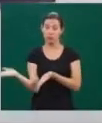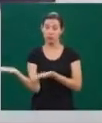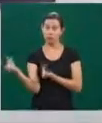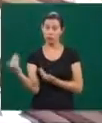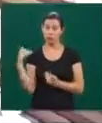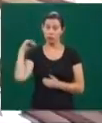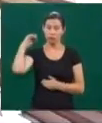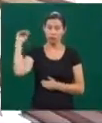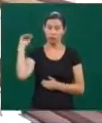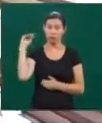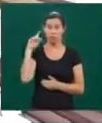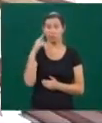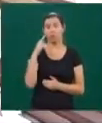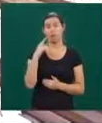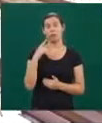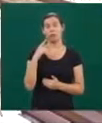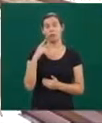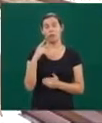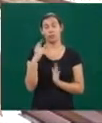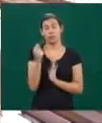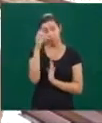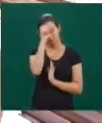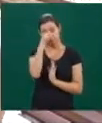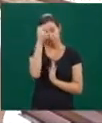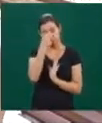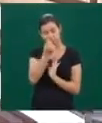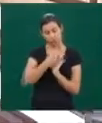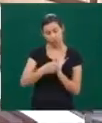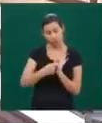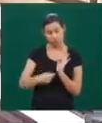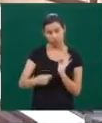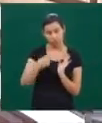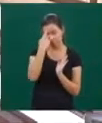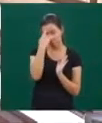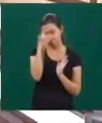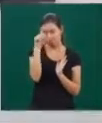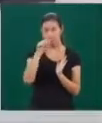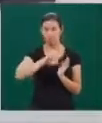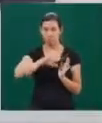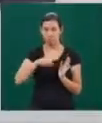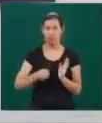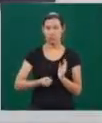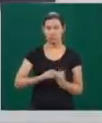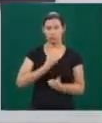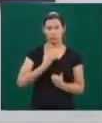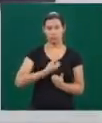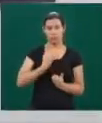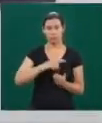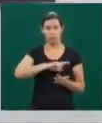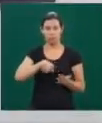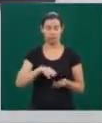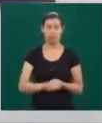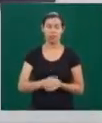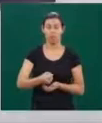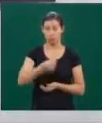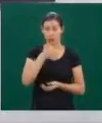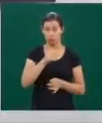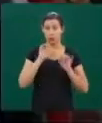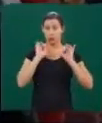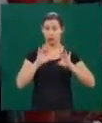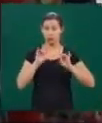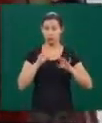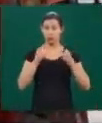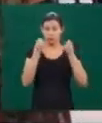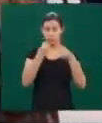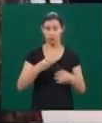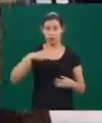criativa, aprimoram conhecimento para produzir textos, poesias e muito mais. E em uma reportagem especial, você vai ver que a moda